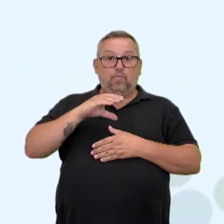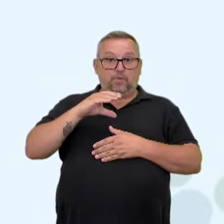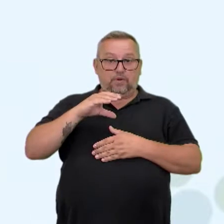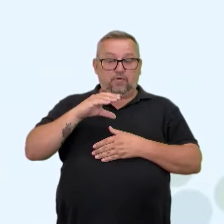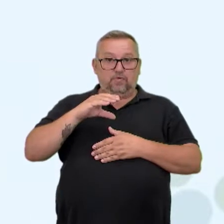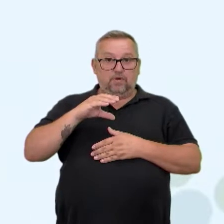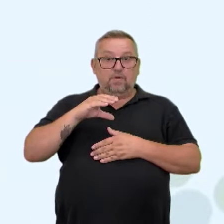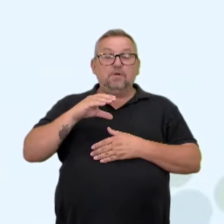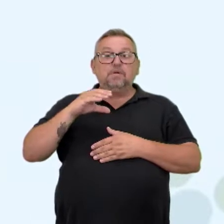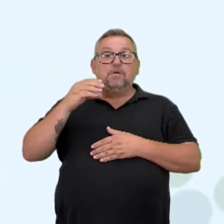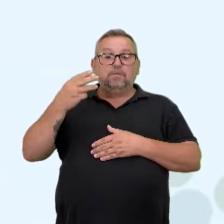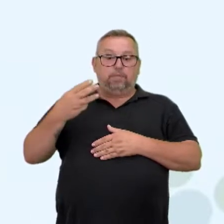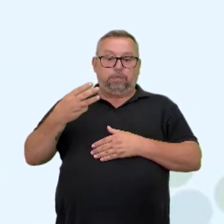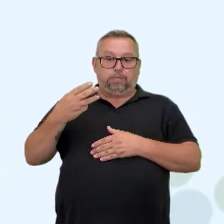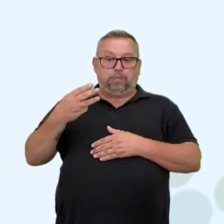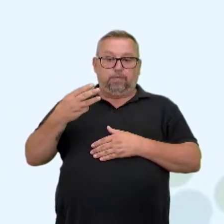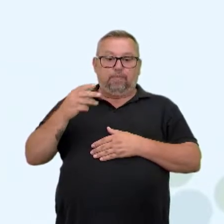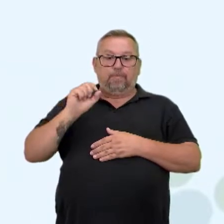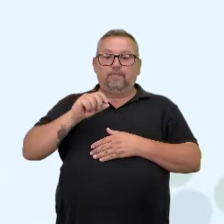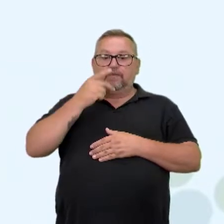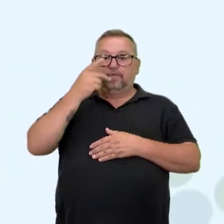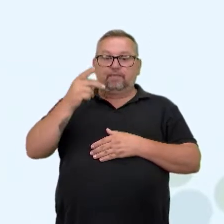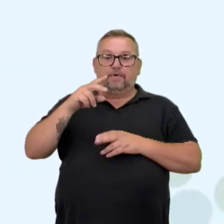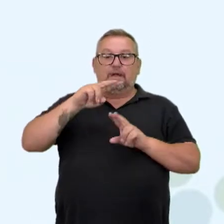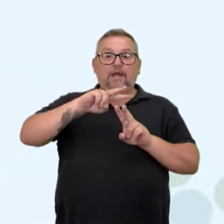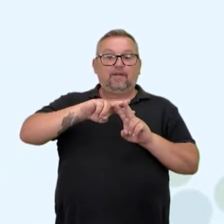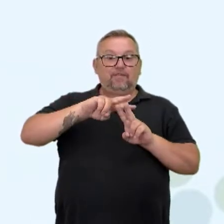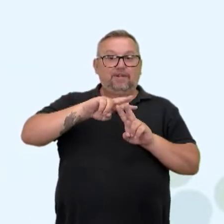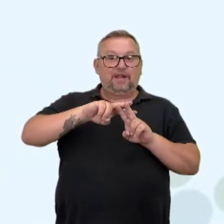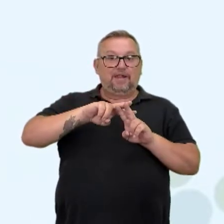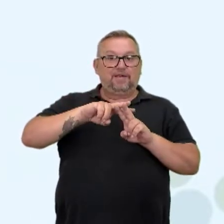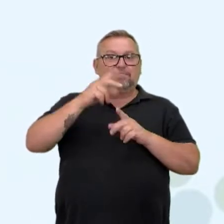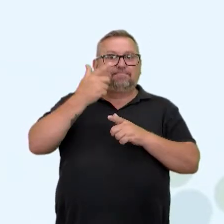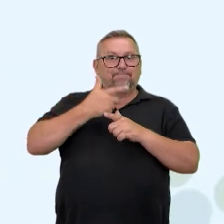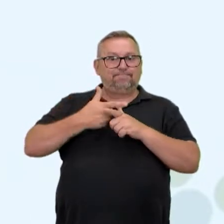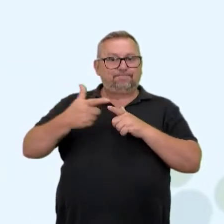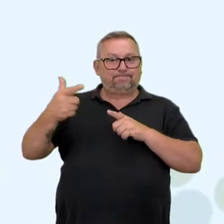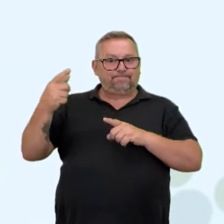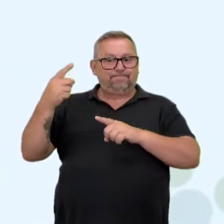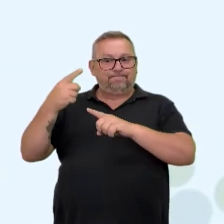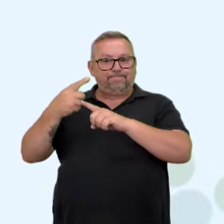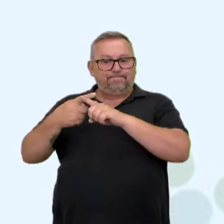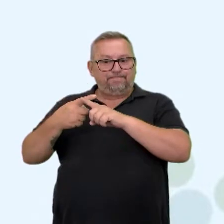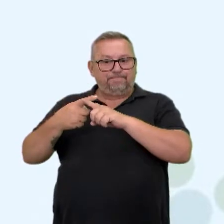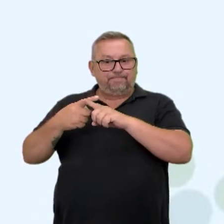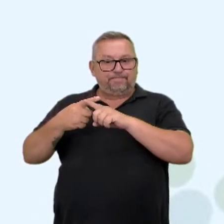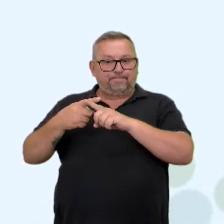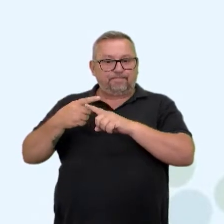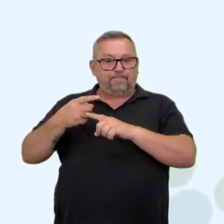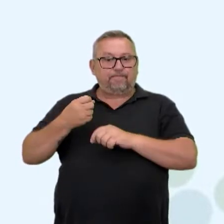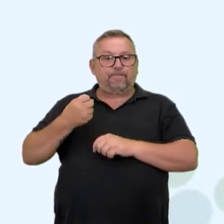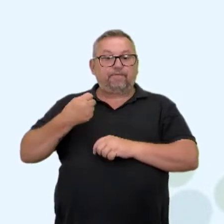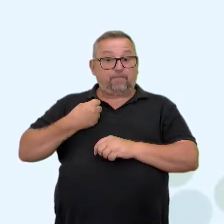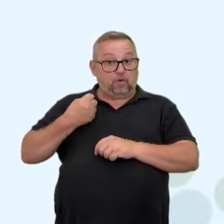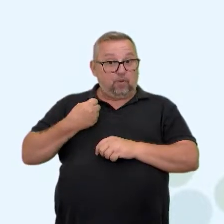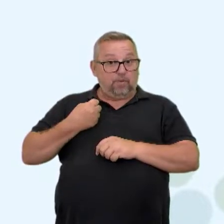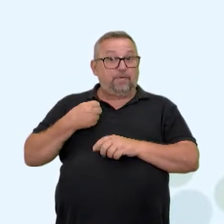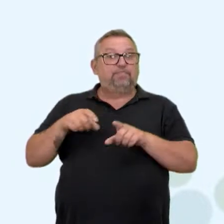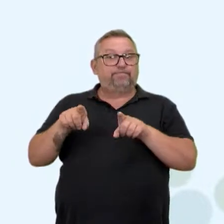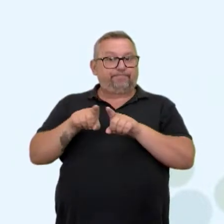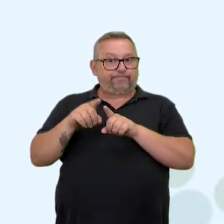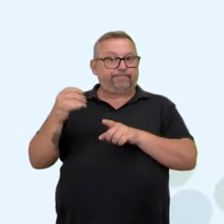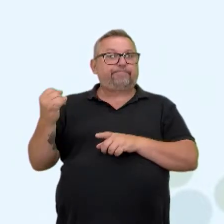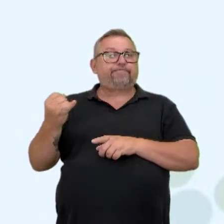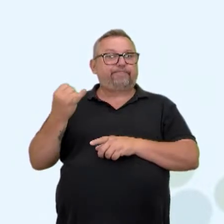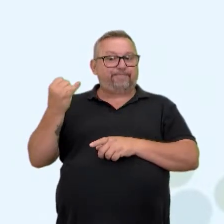aprofundamento hashtag Quem Divide Multiplica, da unidade curricular 1, números também importam. Então